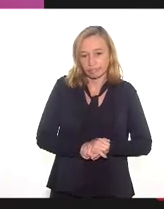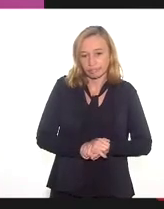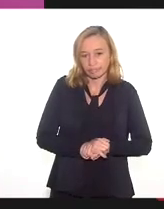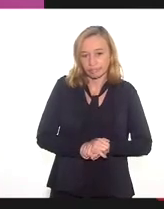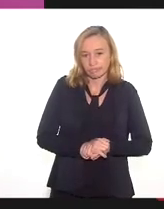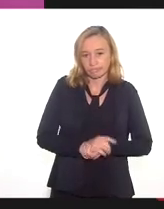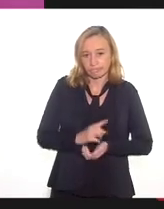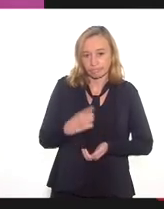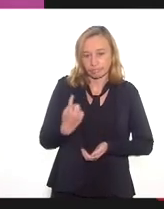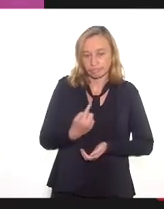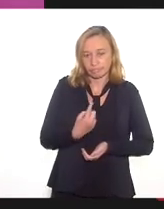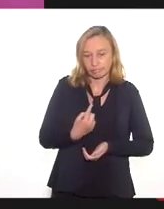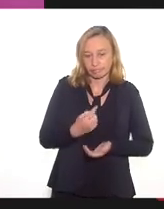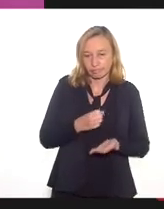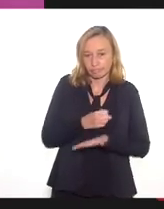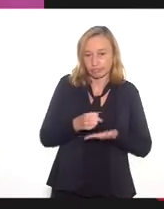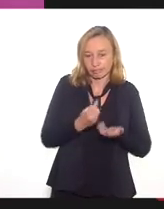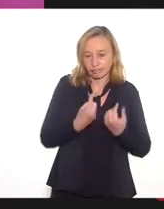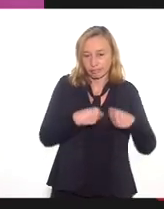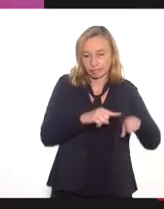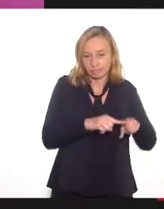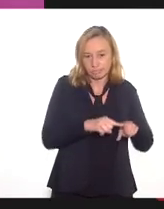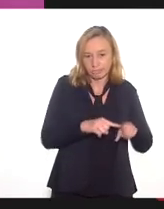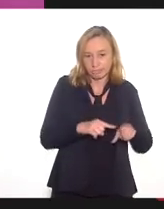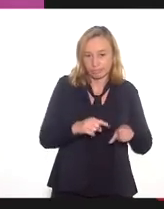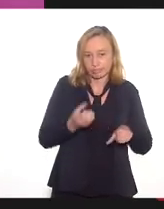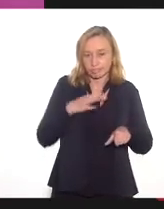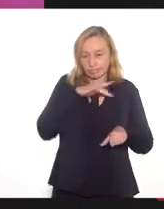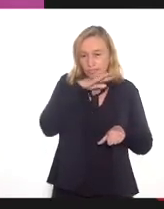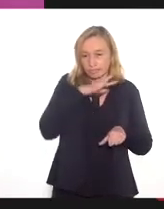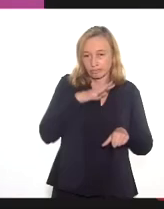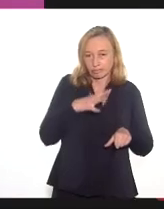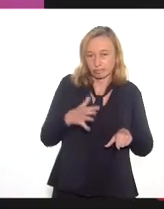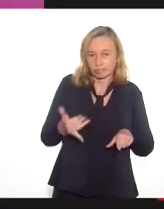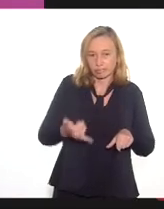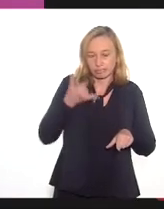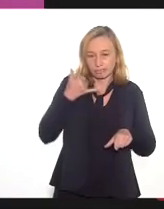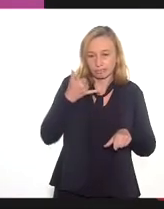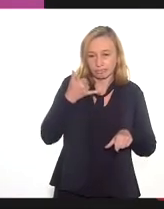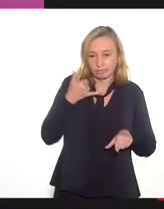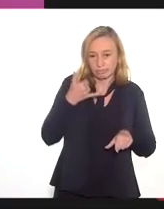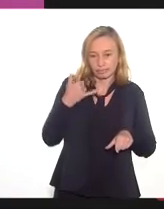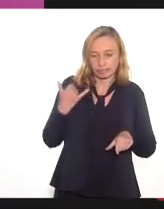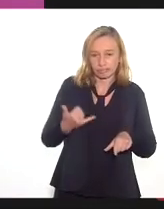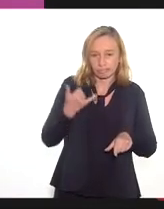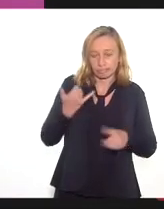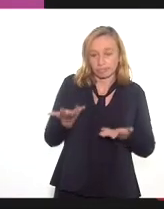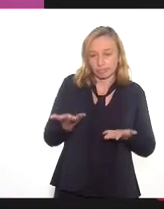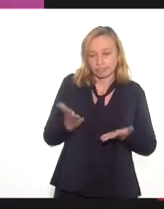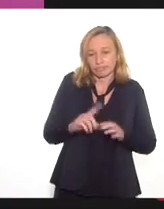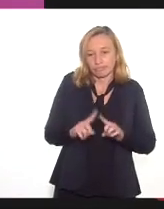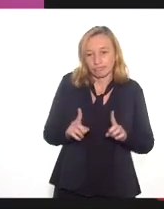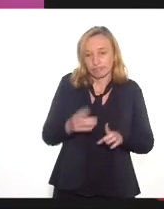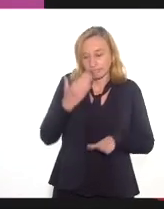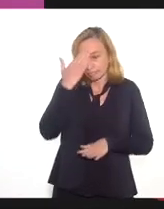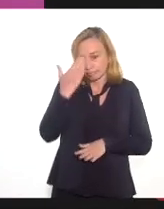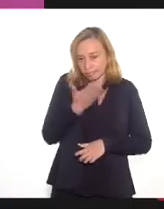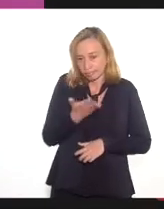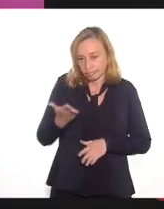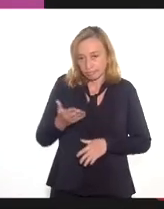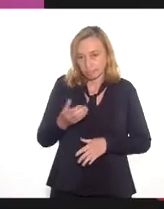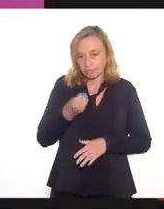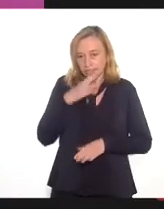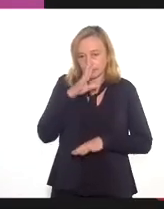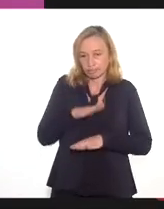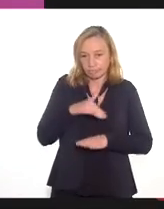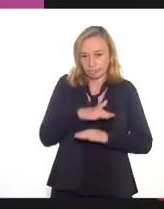sendo uma base de oposição é ruim até atender as nossas ligações mas muito obrigado uma boa